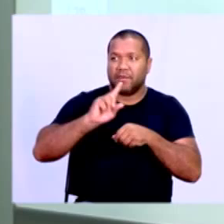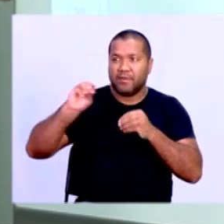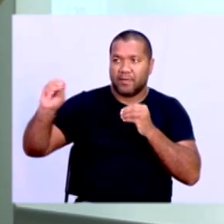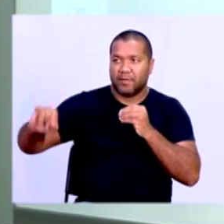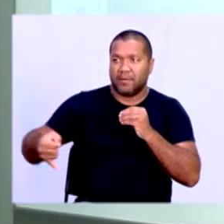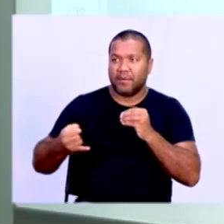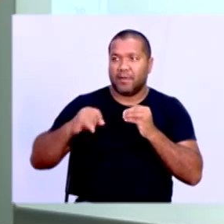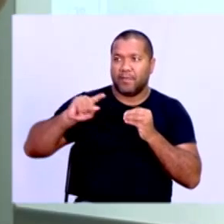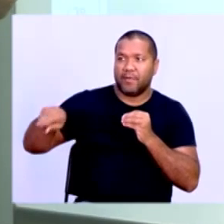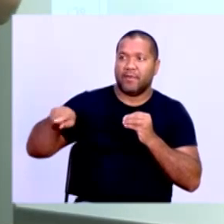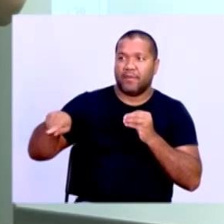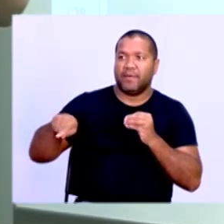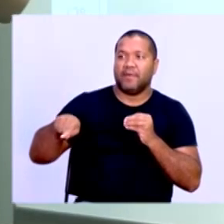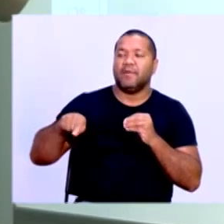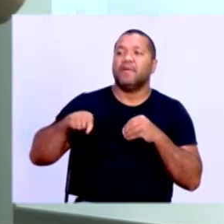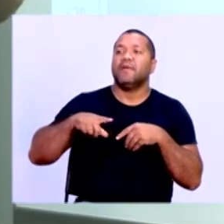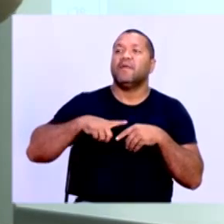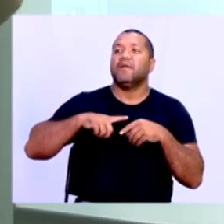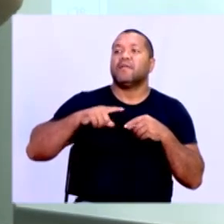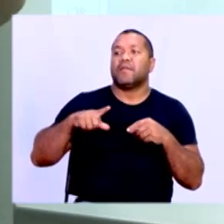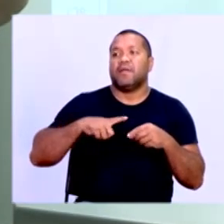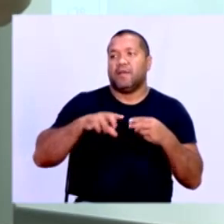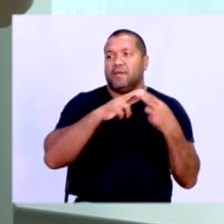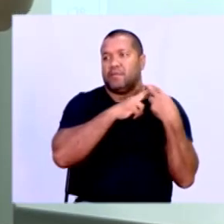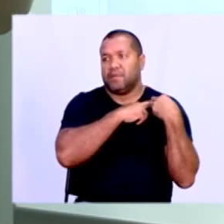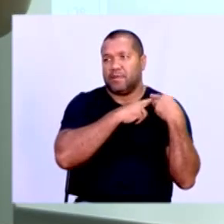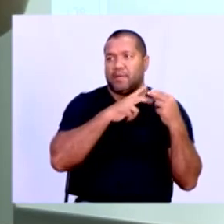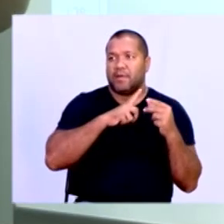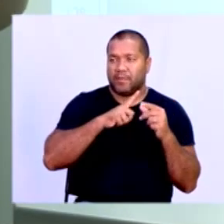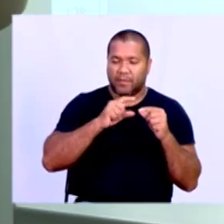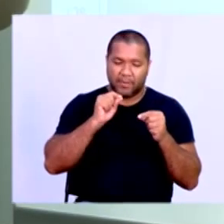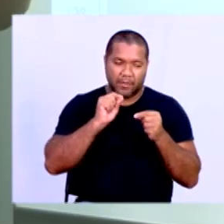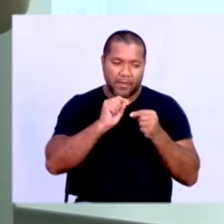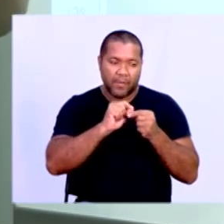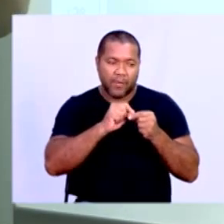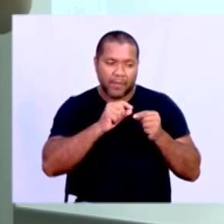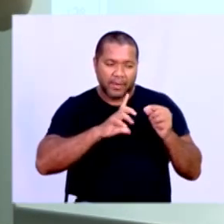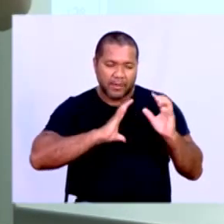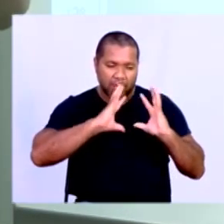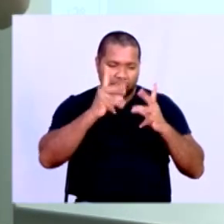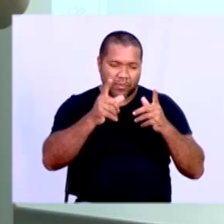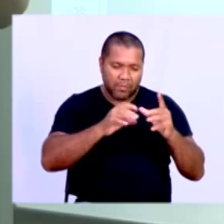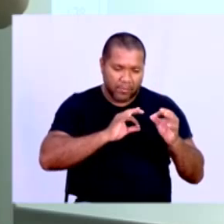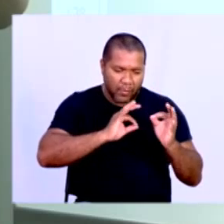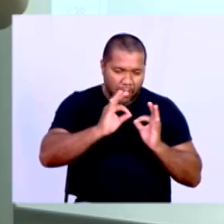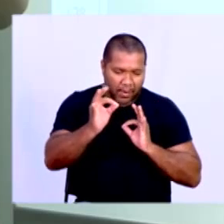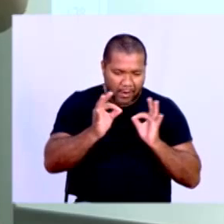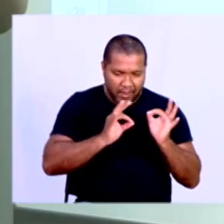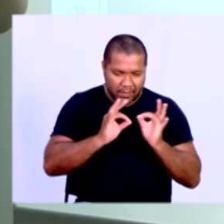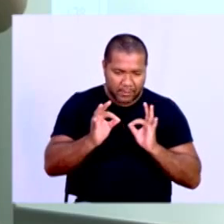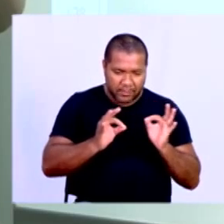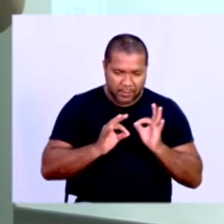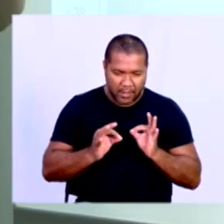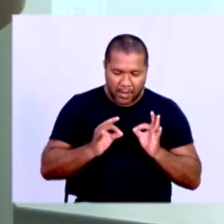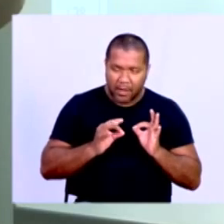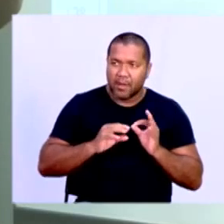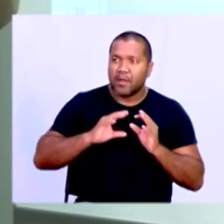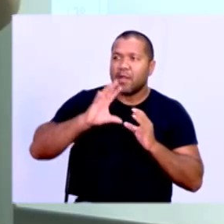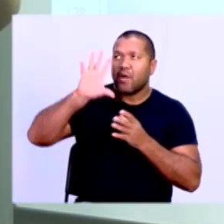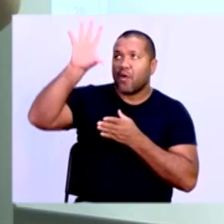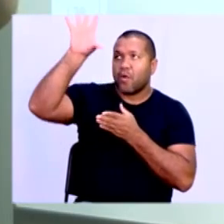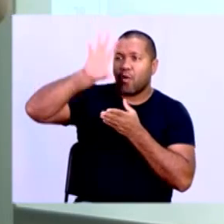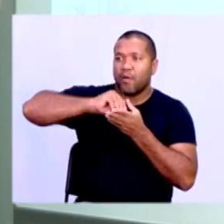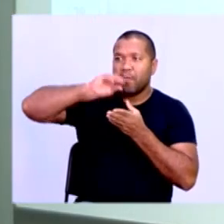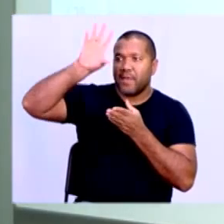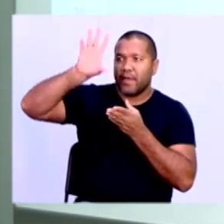de dependência, ele é responsável por manter a aplicação toda organizada e baixar os pacotes de